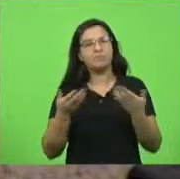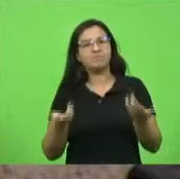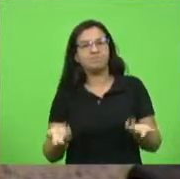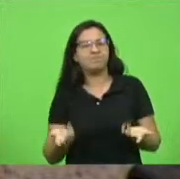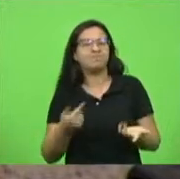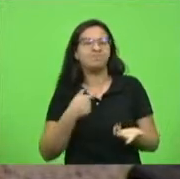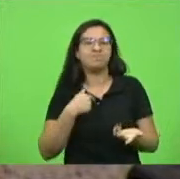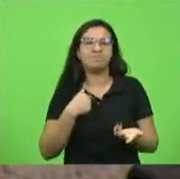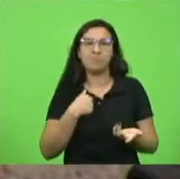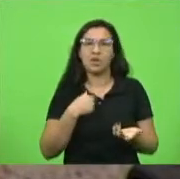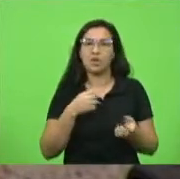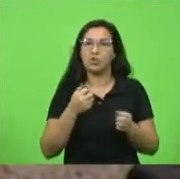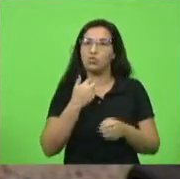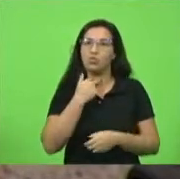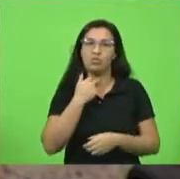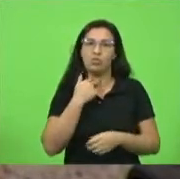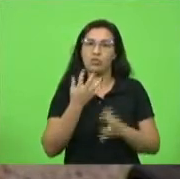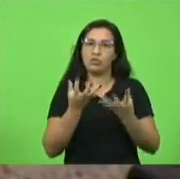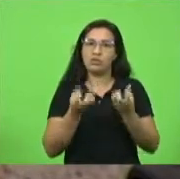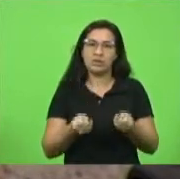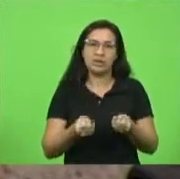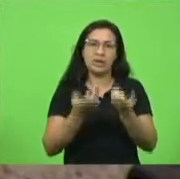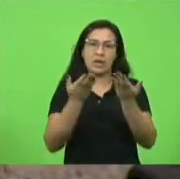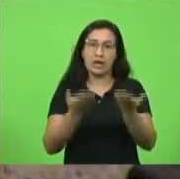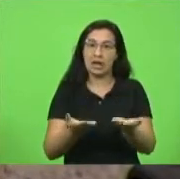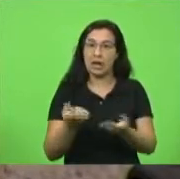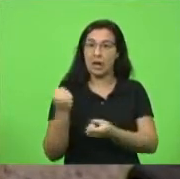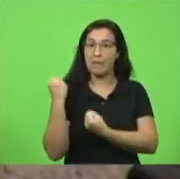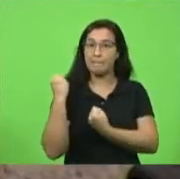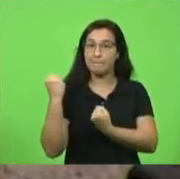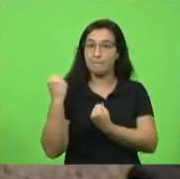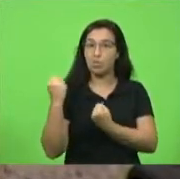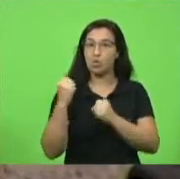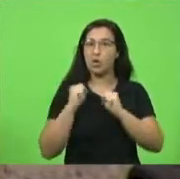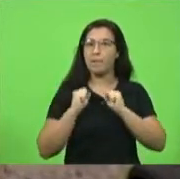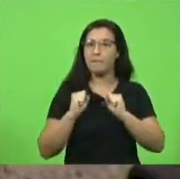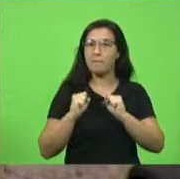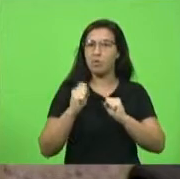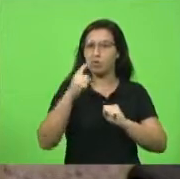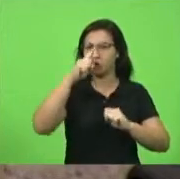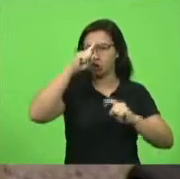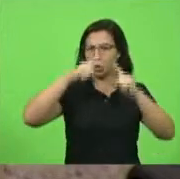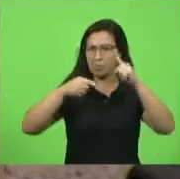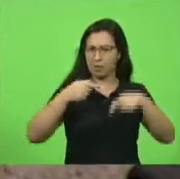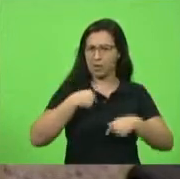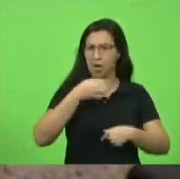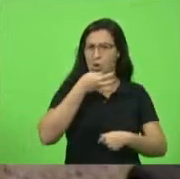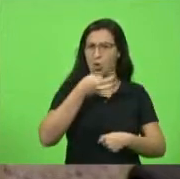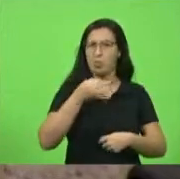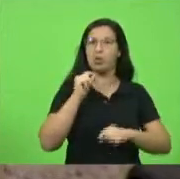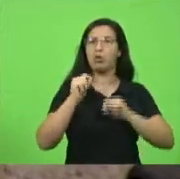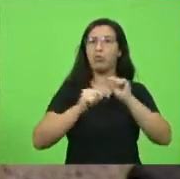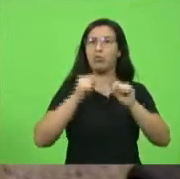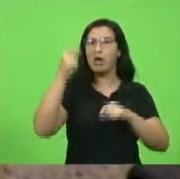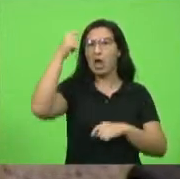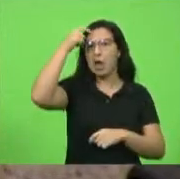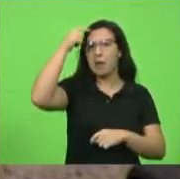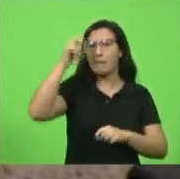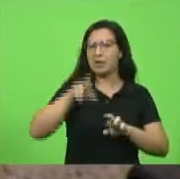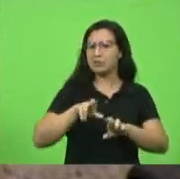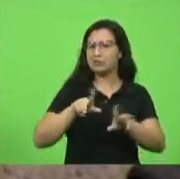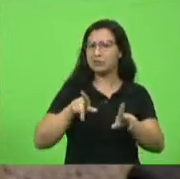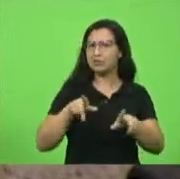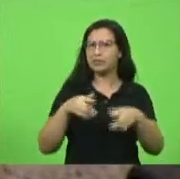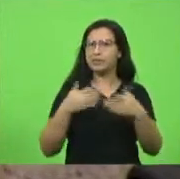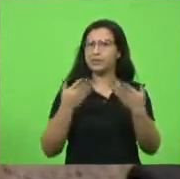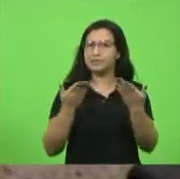posso legitimar que alguém tenha o poder de controlar a minha opinião, por mais, para alguns, pareça